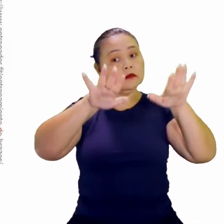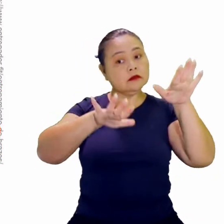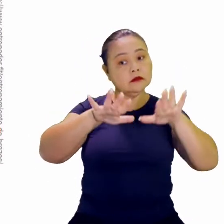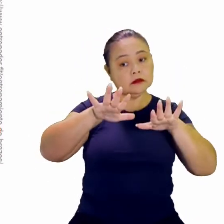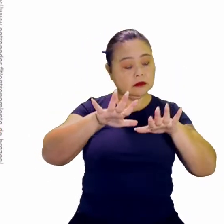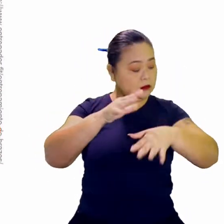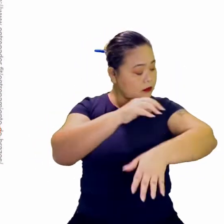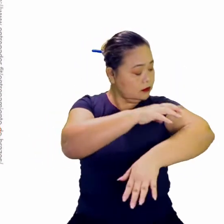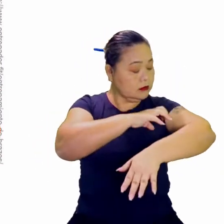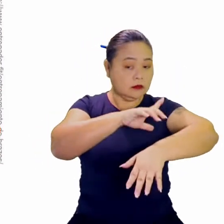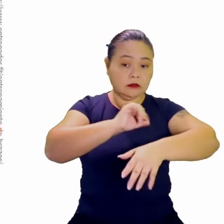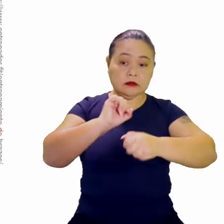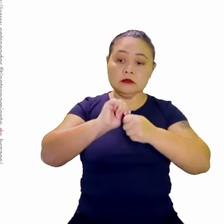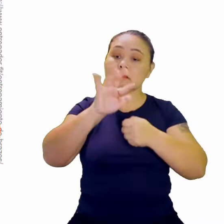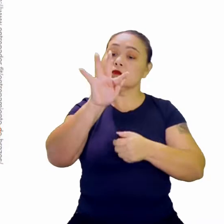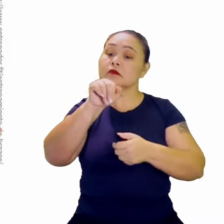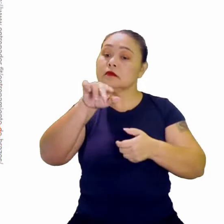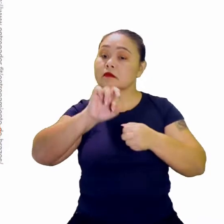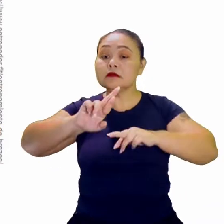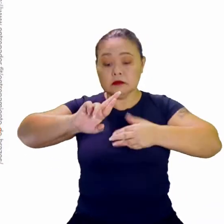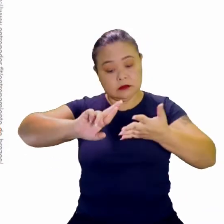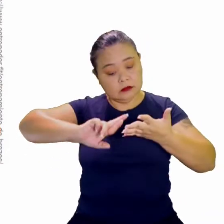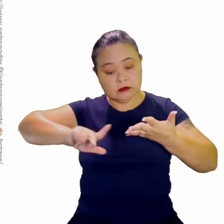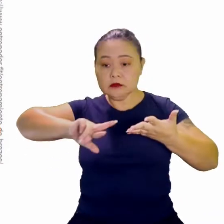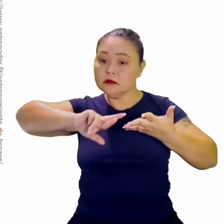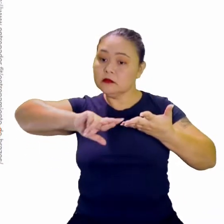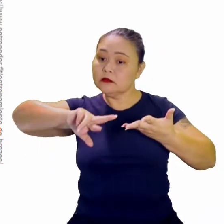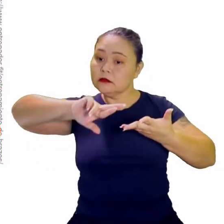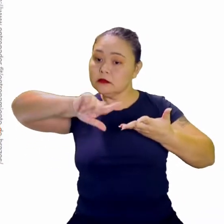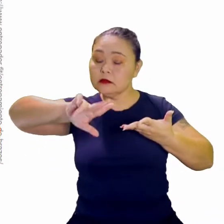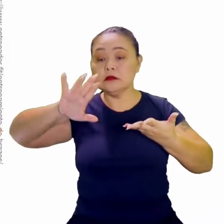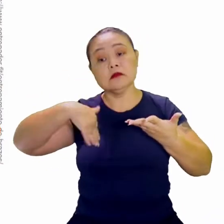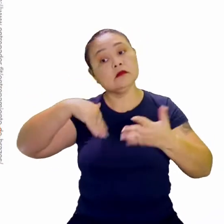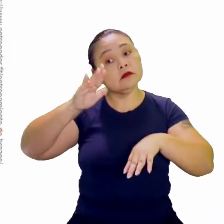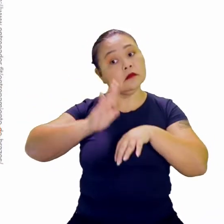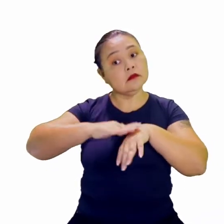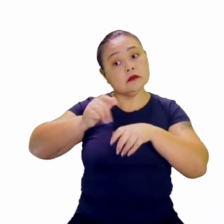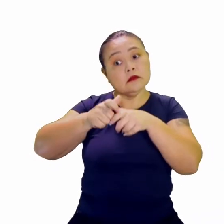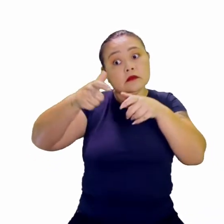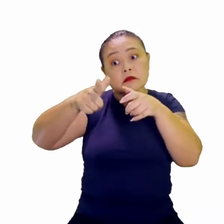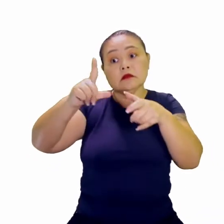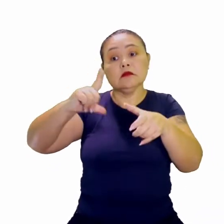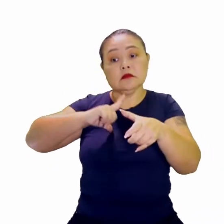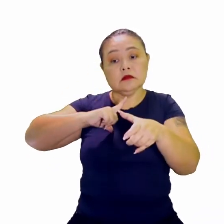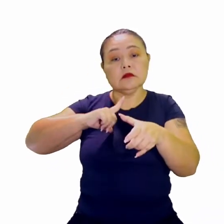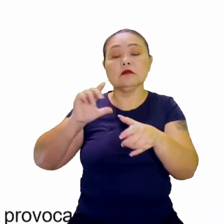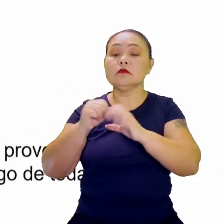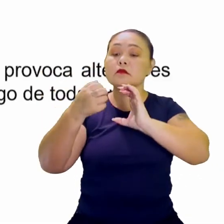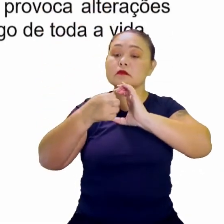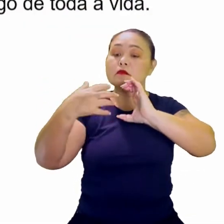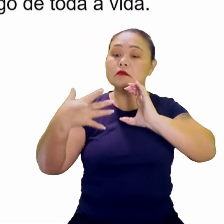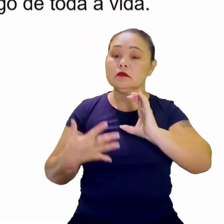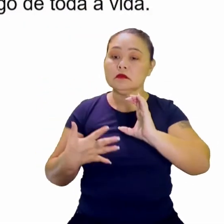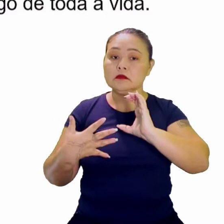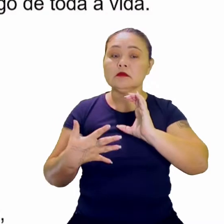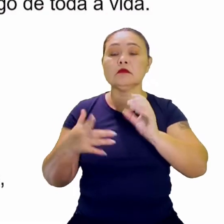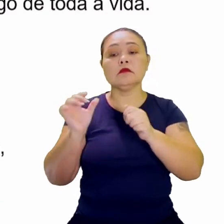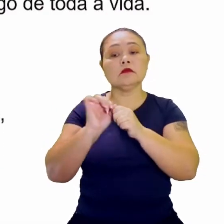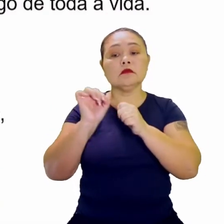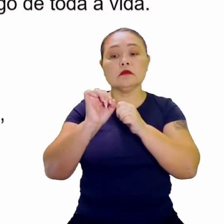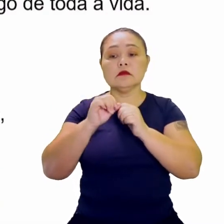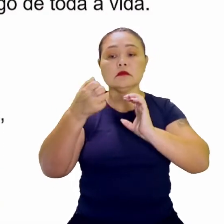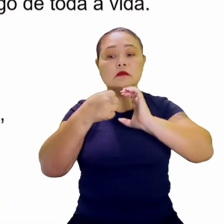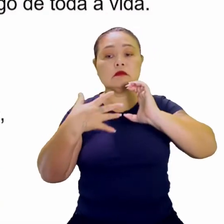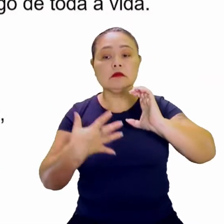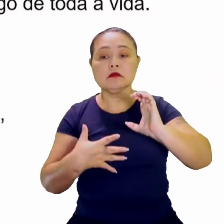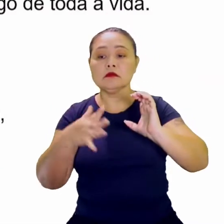do músculo, vai ter uma fibra diferente ou uma fibra que vai predominar. Essas características das fibras, elas vão